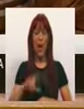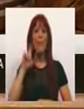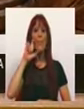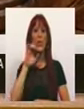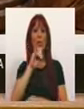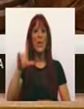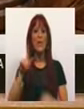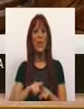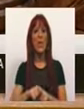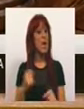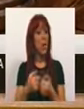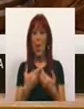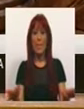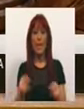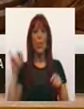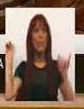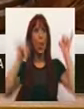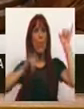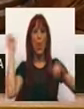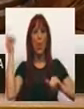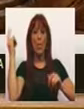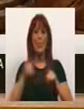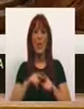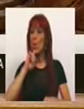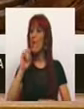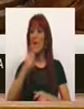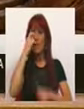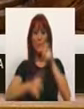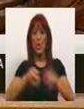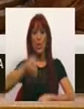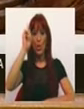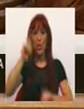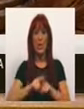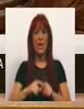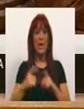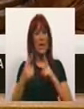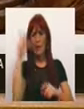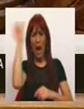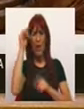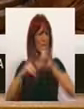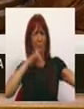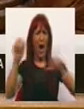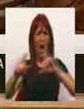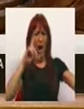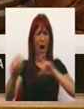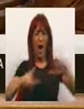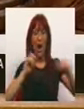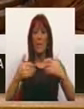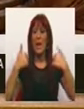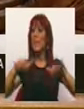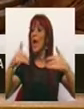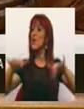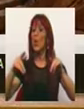civil não ativou os meios aéreos não alertou a população não evacuada e tempo e deixou